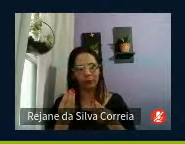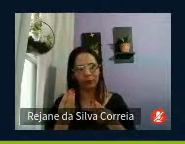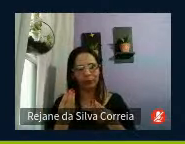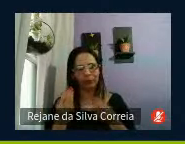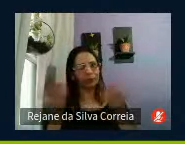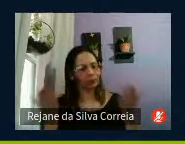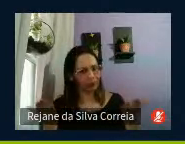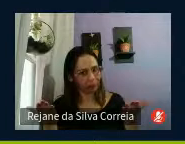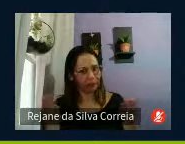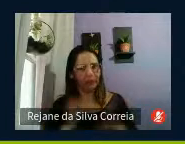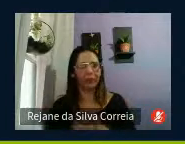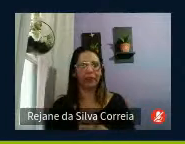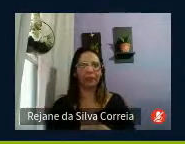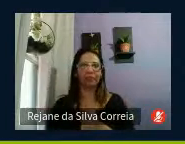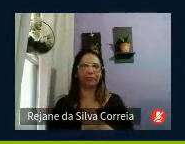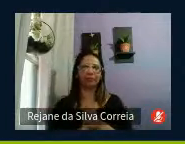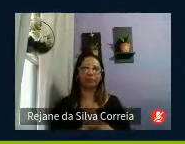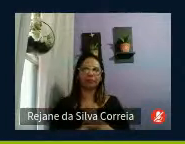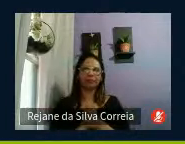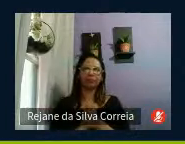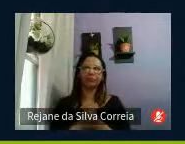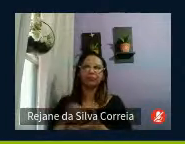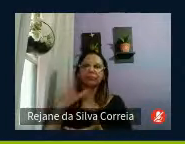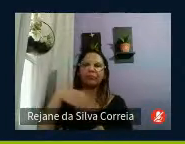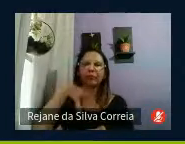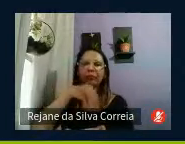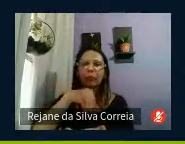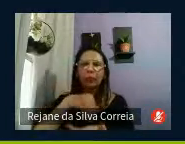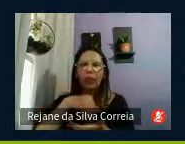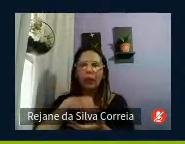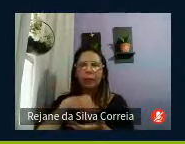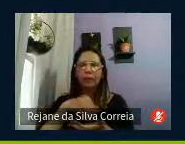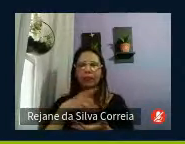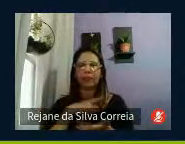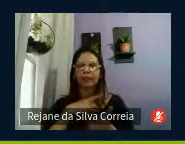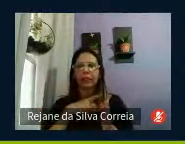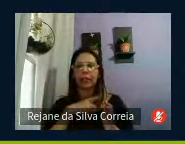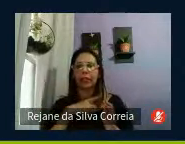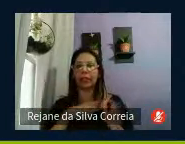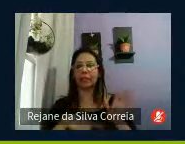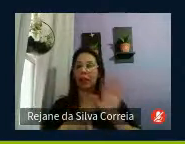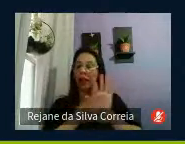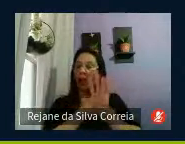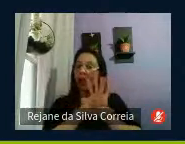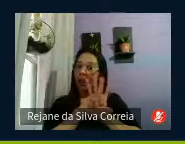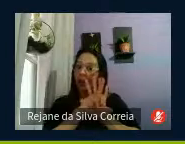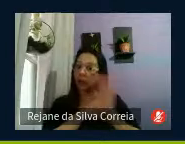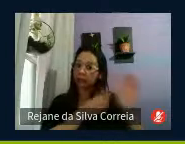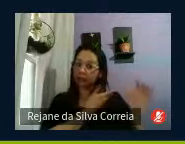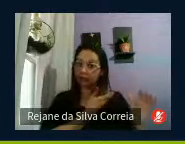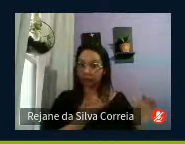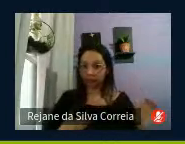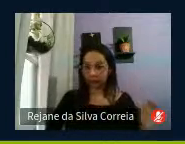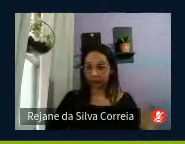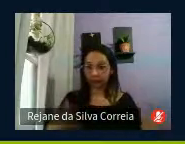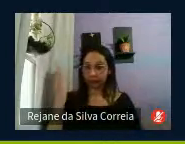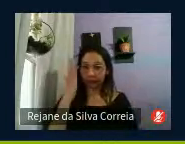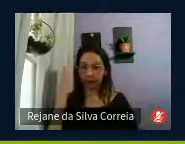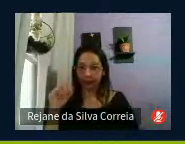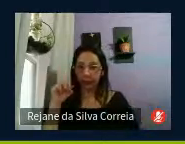Seguindo, o NAPN, ele tem como amparo legal a Constituição da República Federativa do Brasil, de